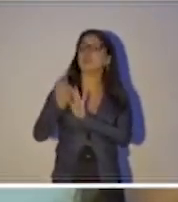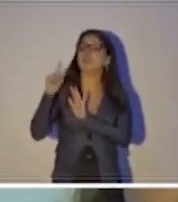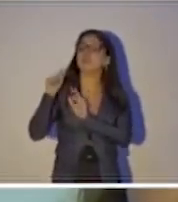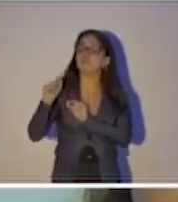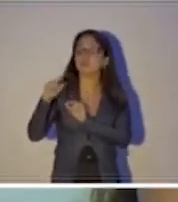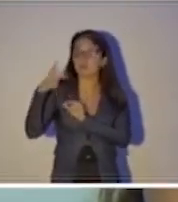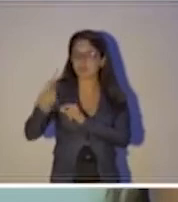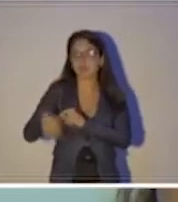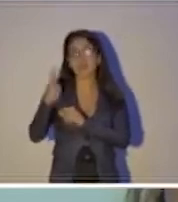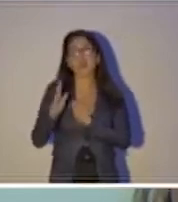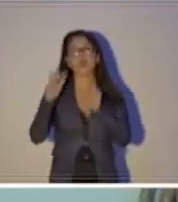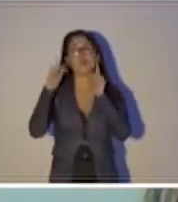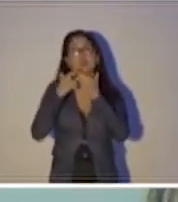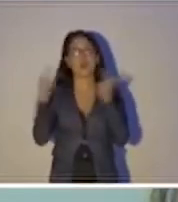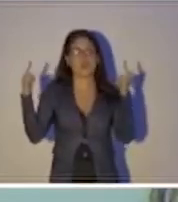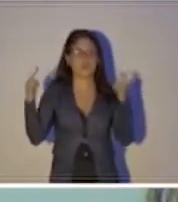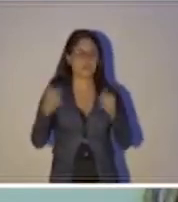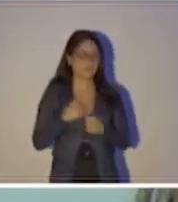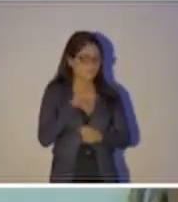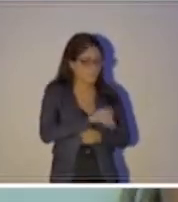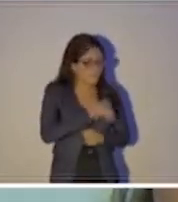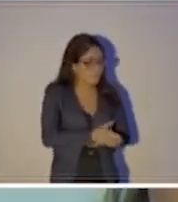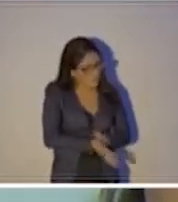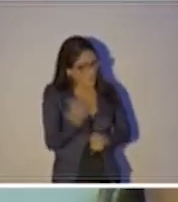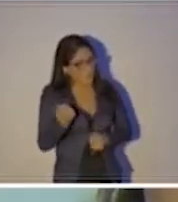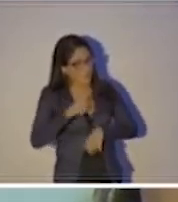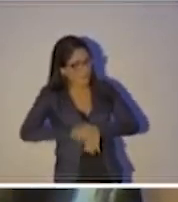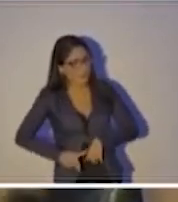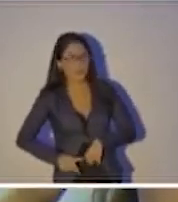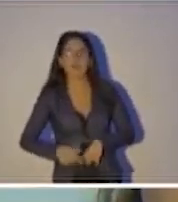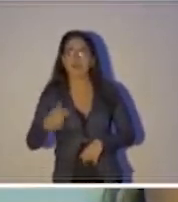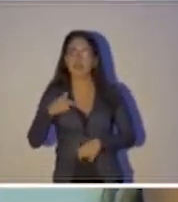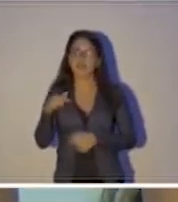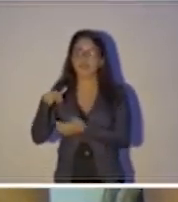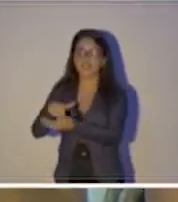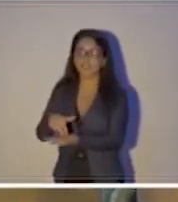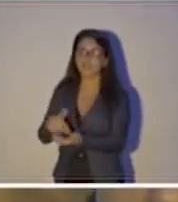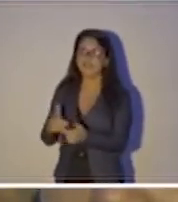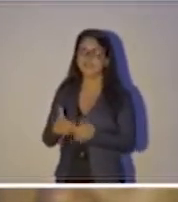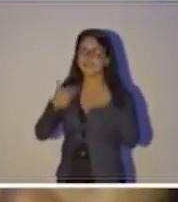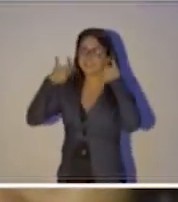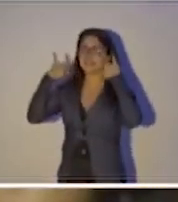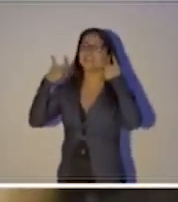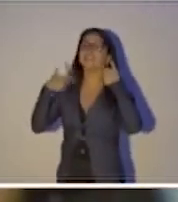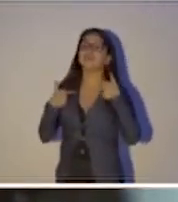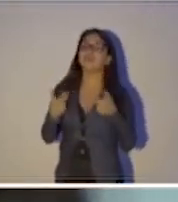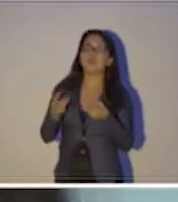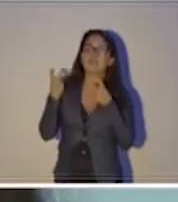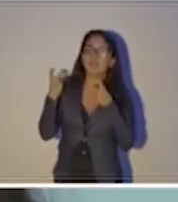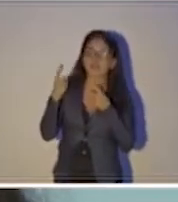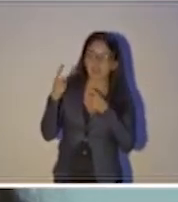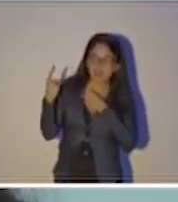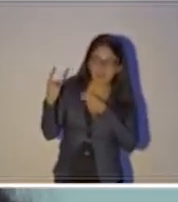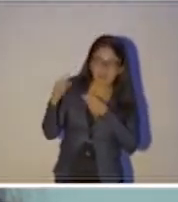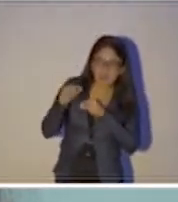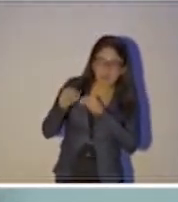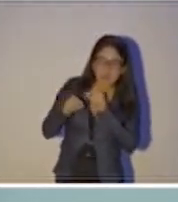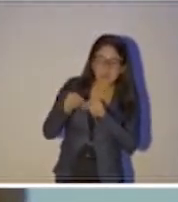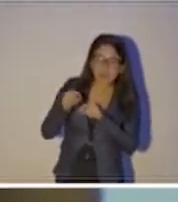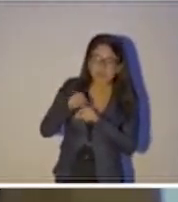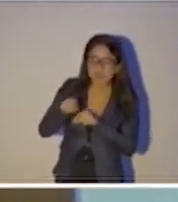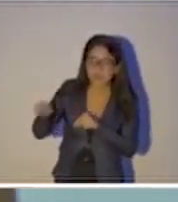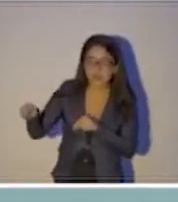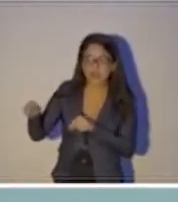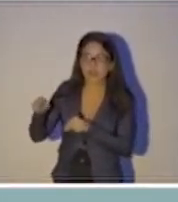menino! Abro um sorriso fácil ao chegar na feira e perceber intacto o painel de personagens que dão vida a este lugar.